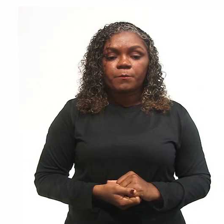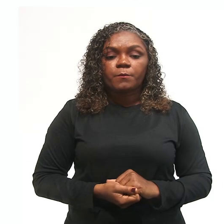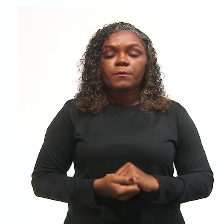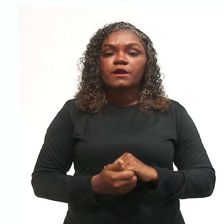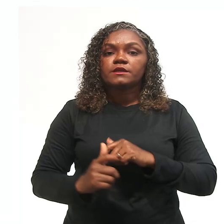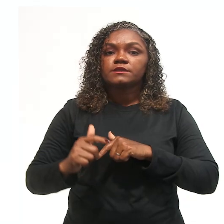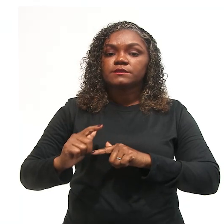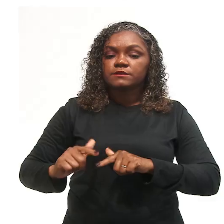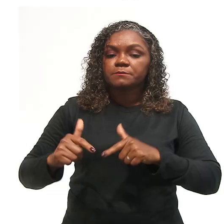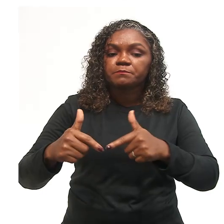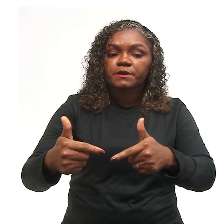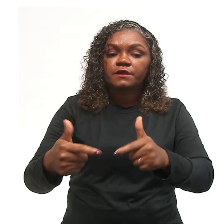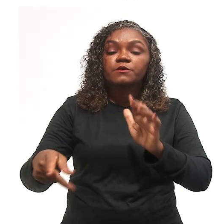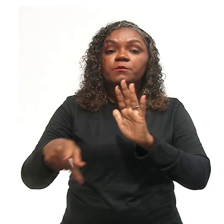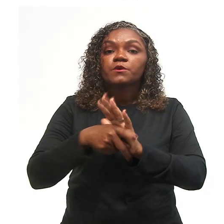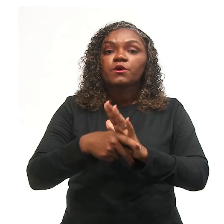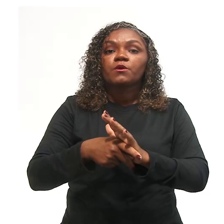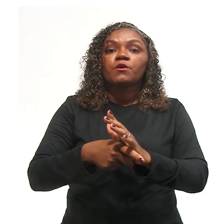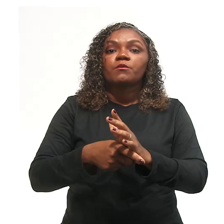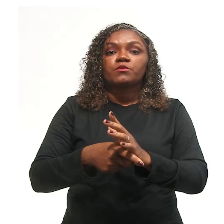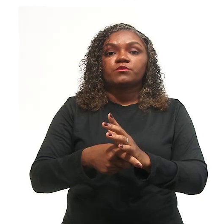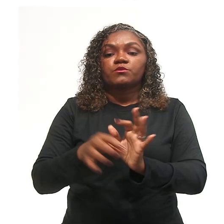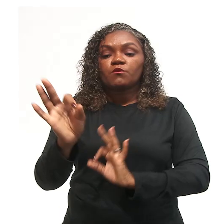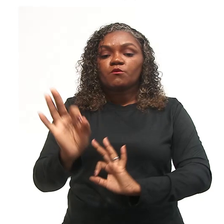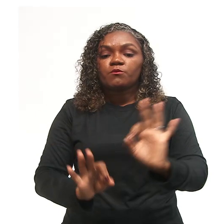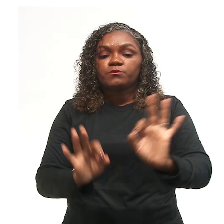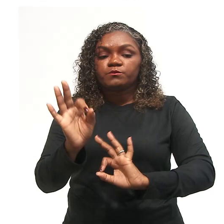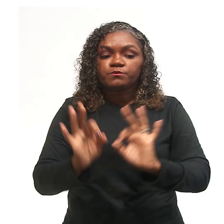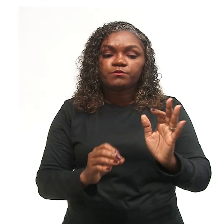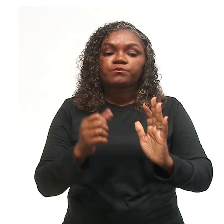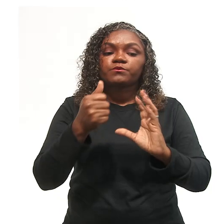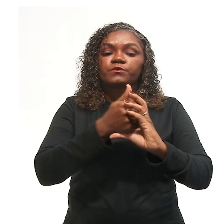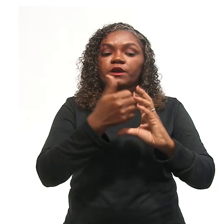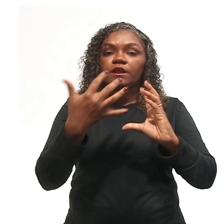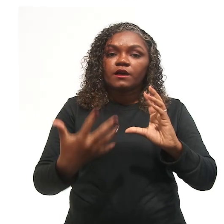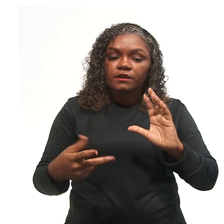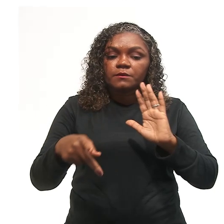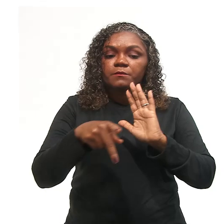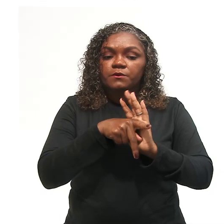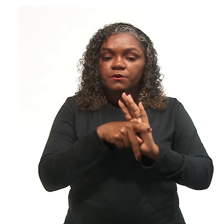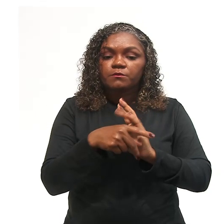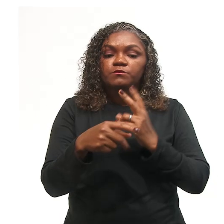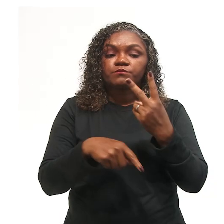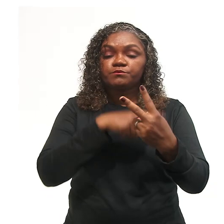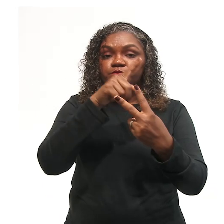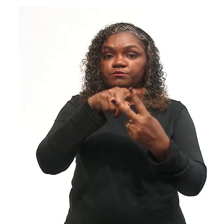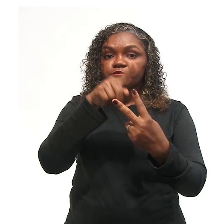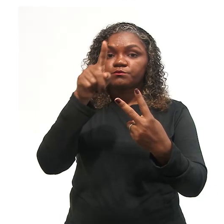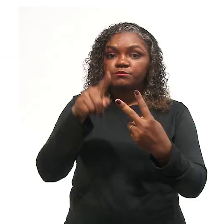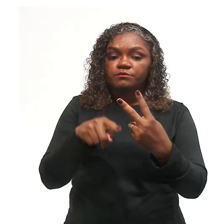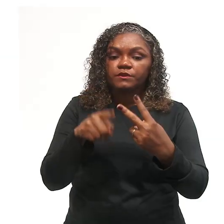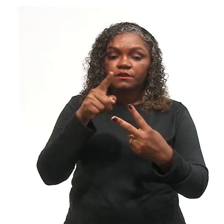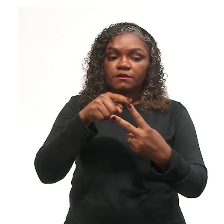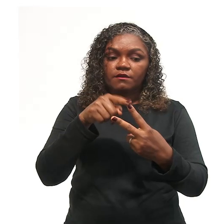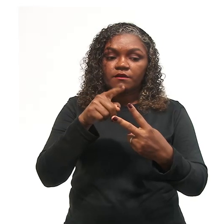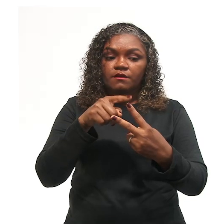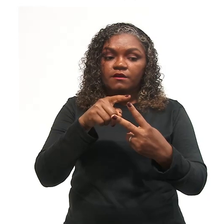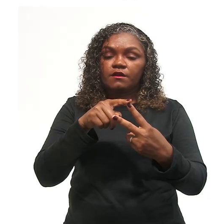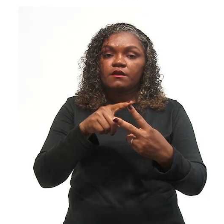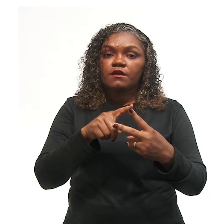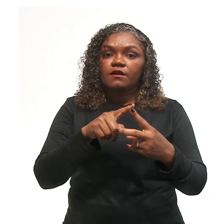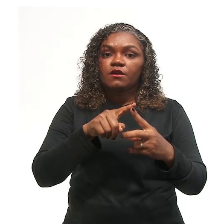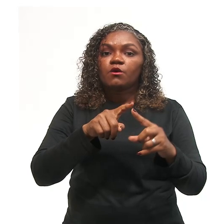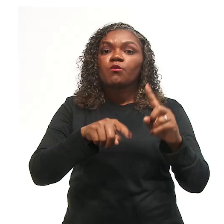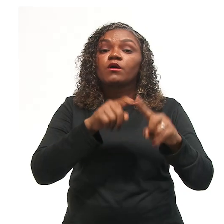aqui reside no desempenho organizacional. Caracteriza-se pela apresentação de dois quesitos. O